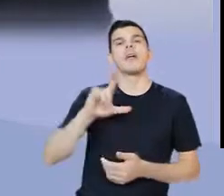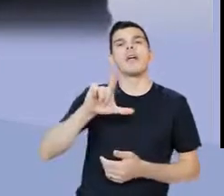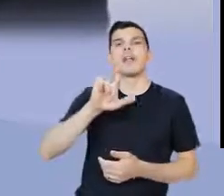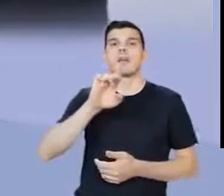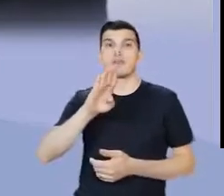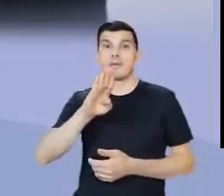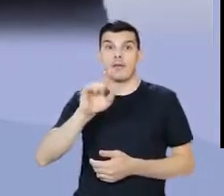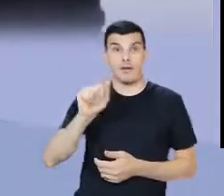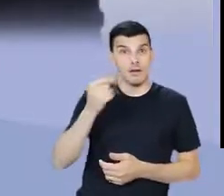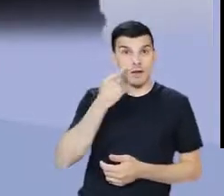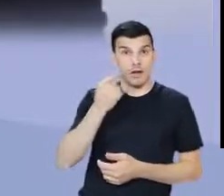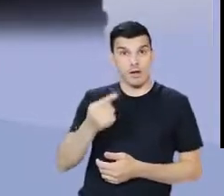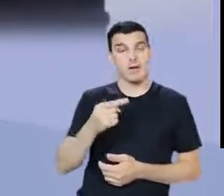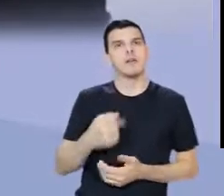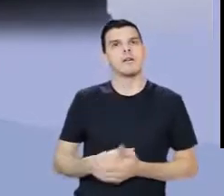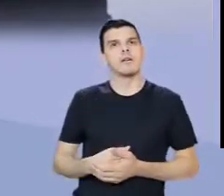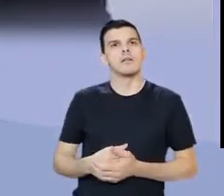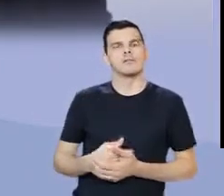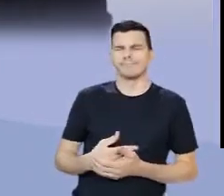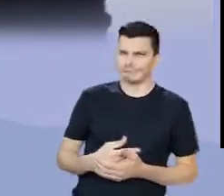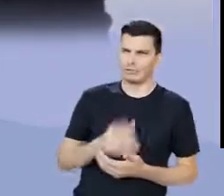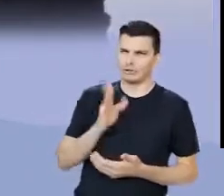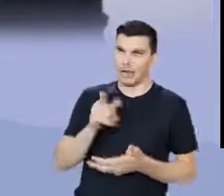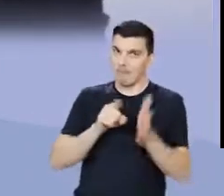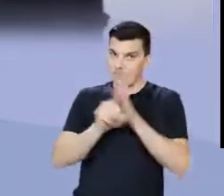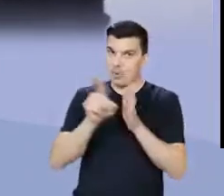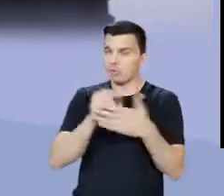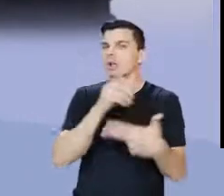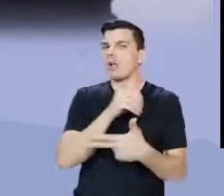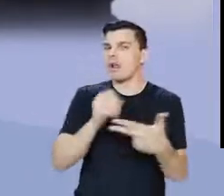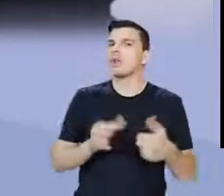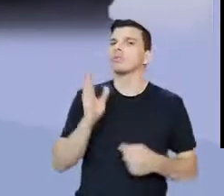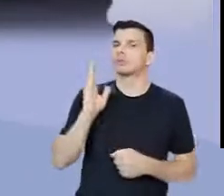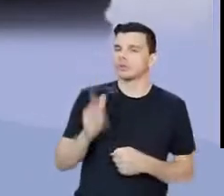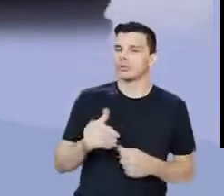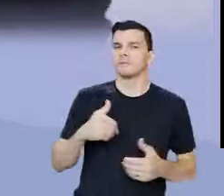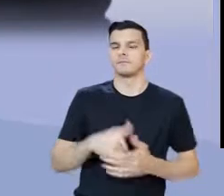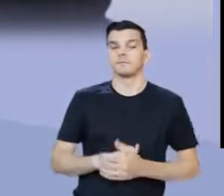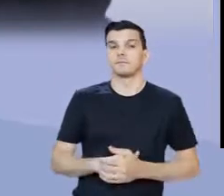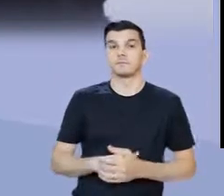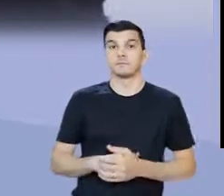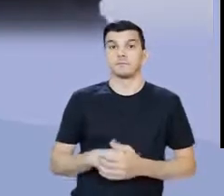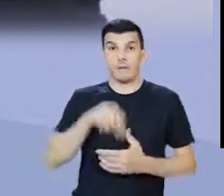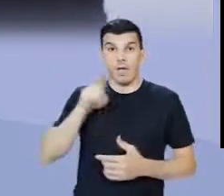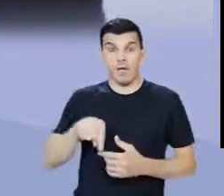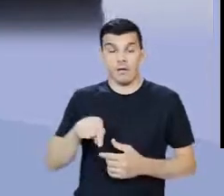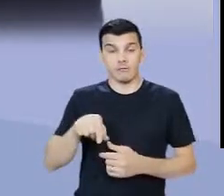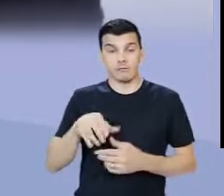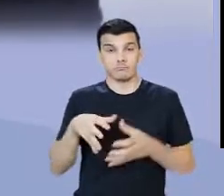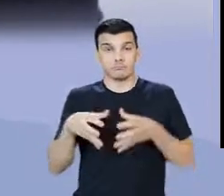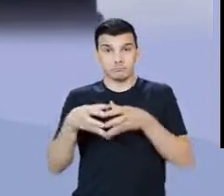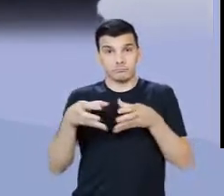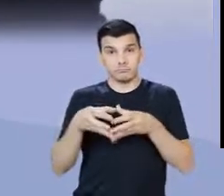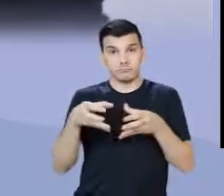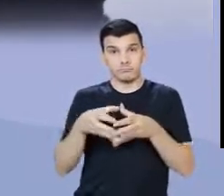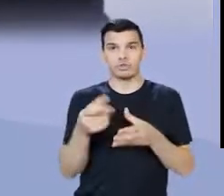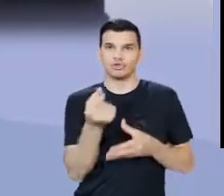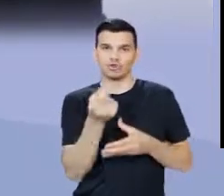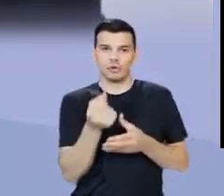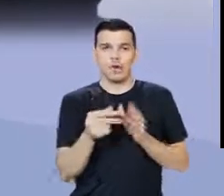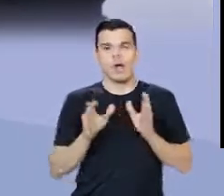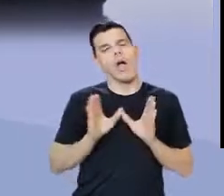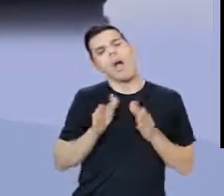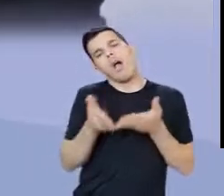de LBA, Legião Brasileira de Assistência, também já cobradas em vestibulares. Era uma entidade que pegava